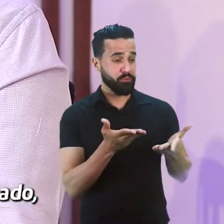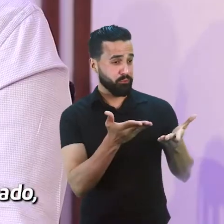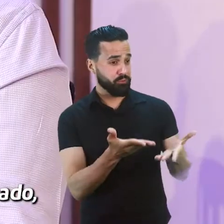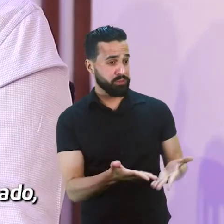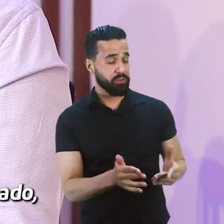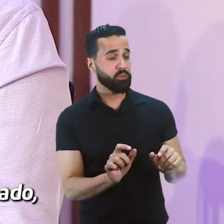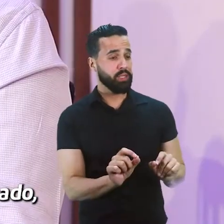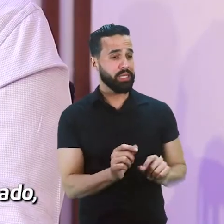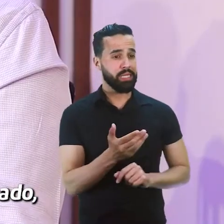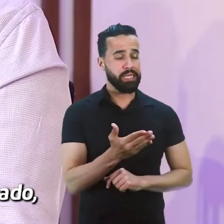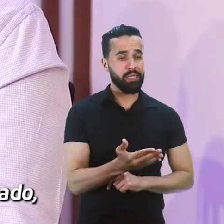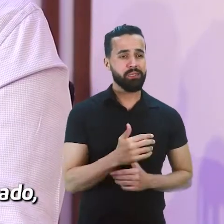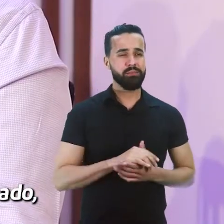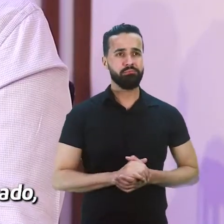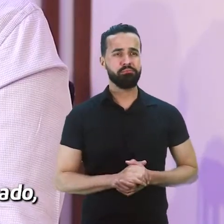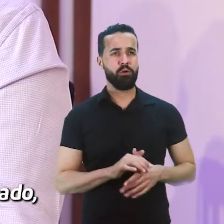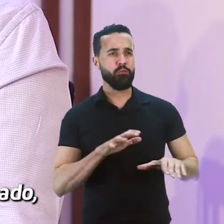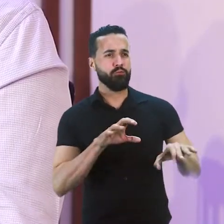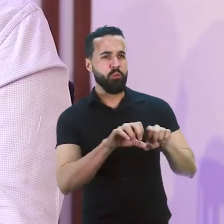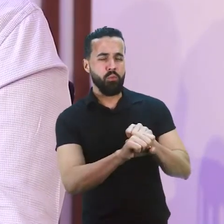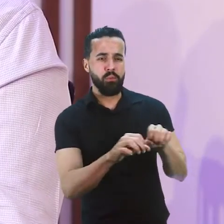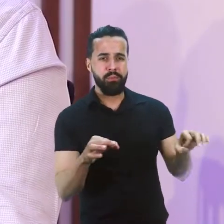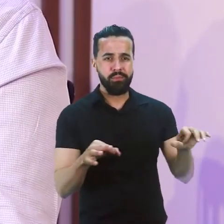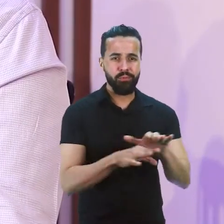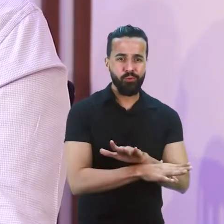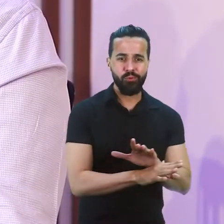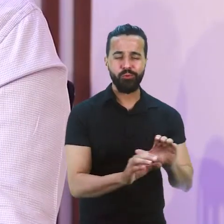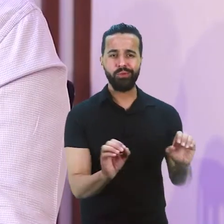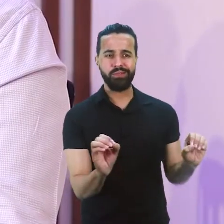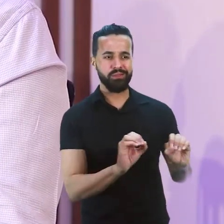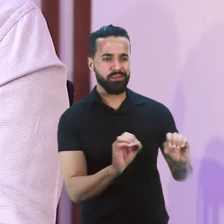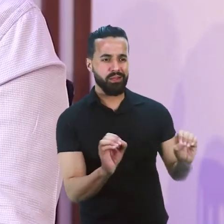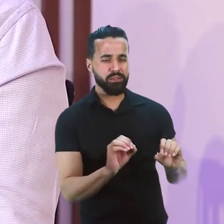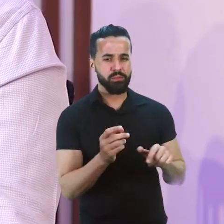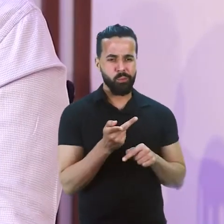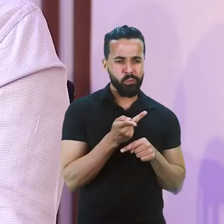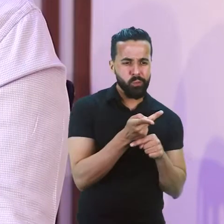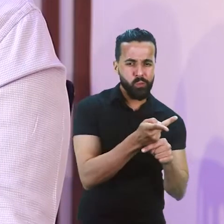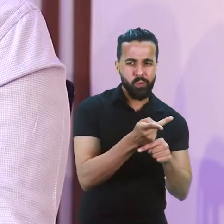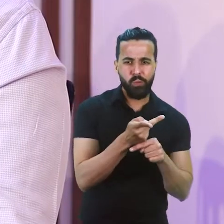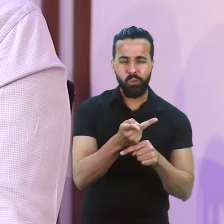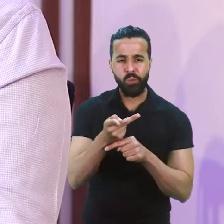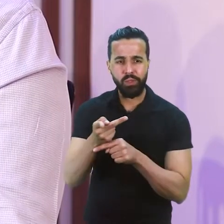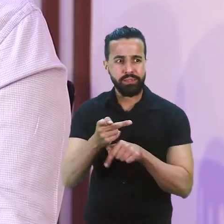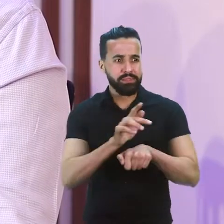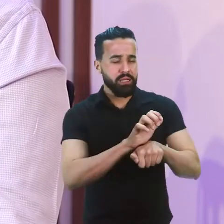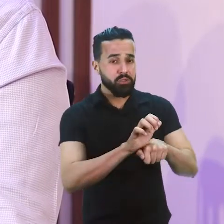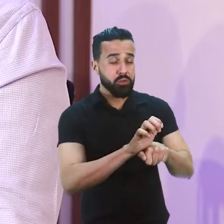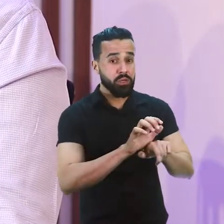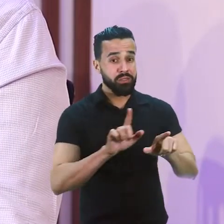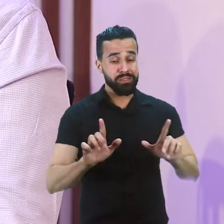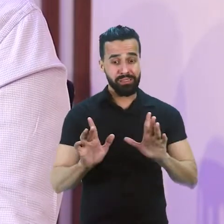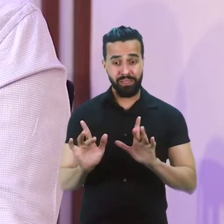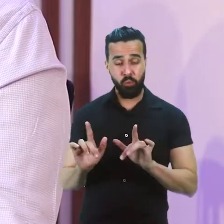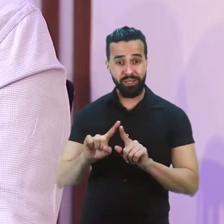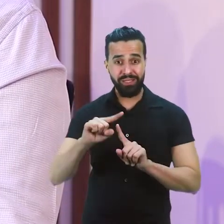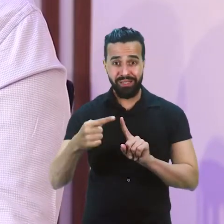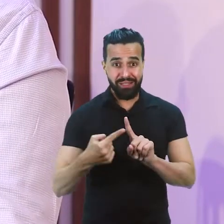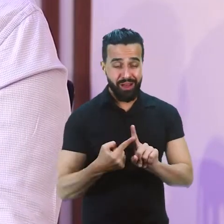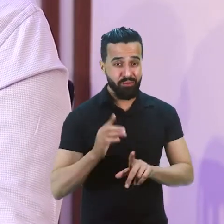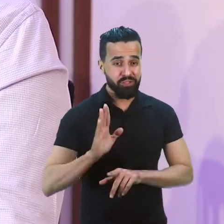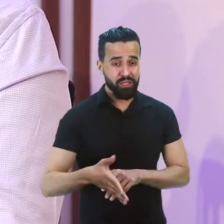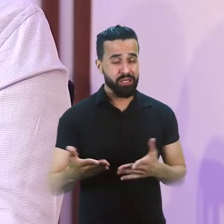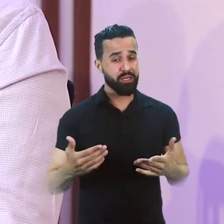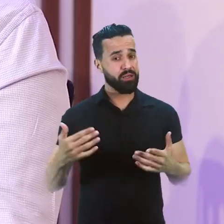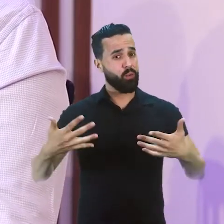imagino camarada nem formado, procurando estágio e já com a namorada grávida, rapaz, você estava numa situação, você estava